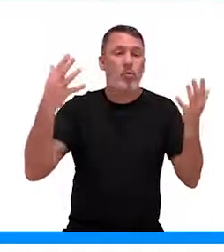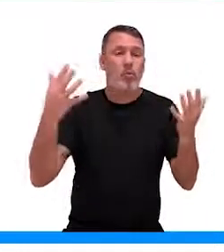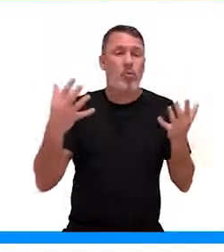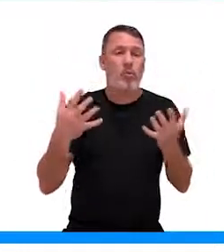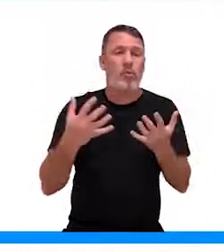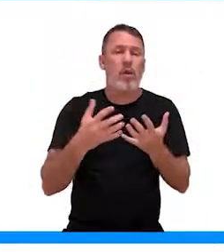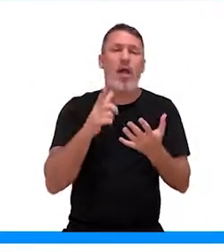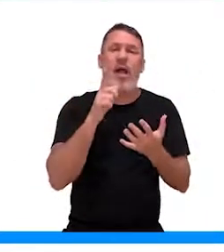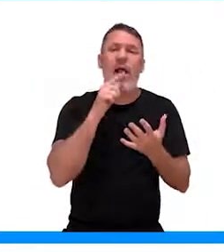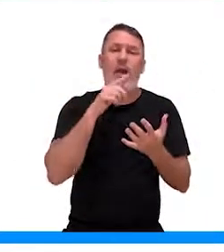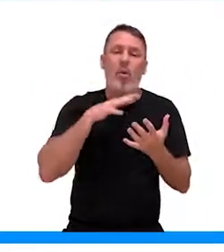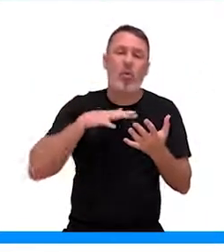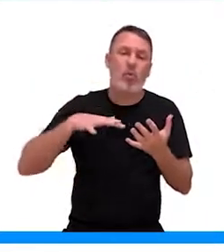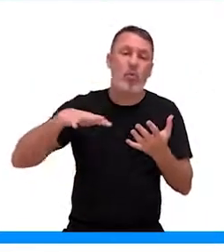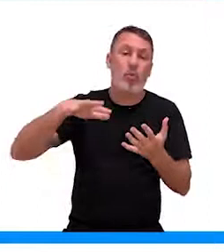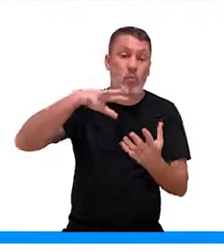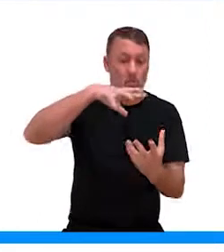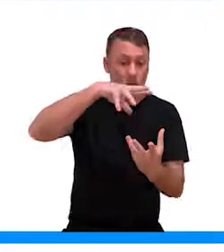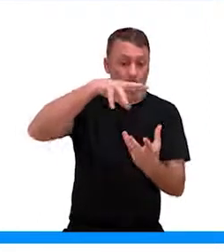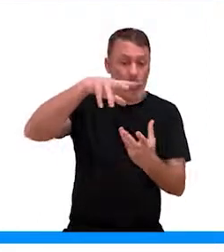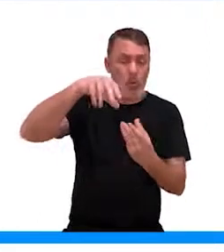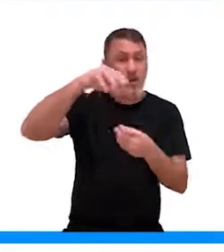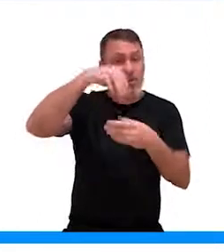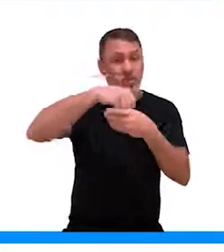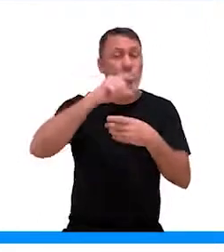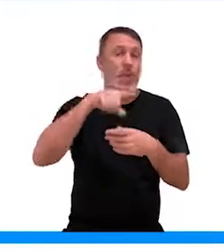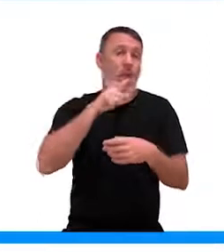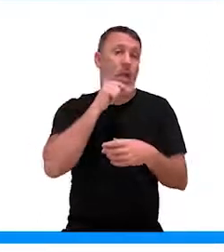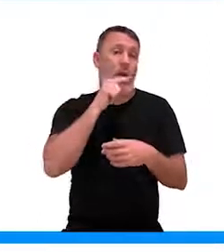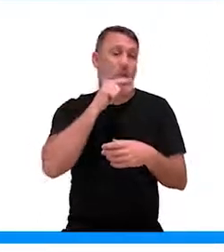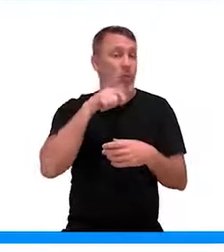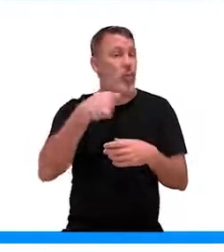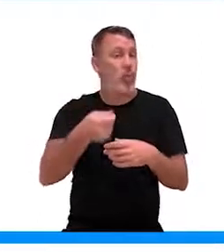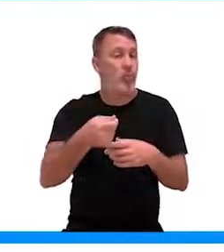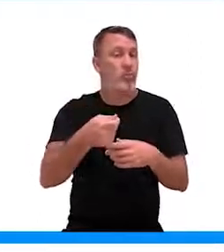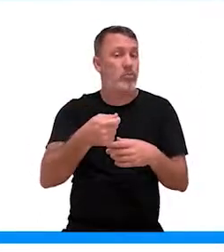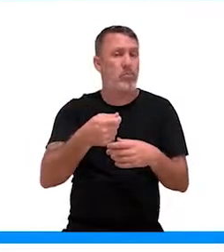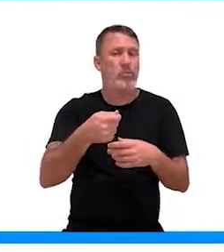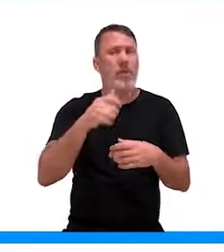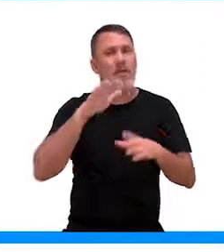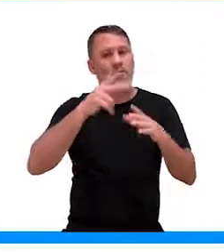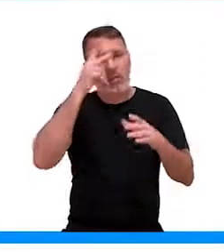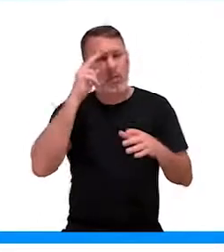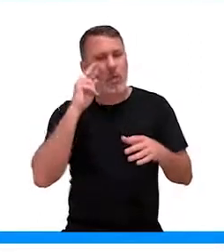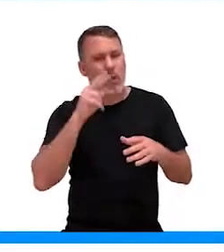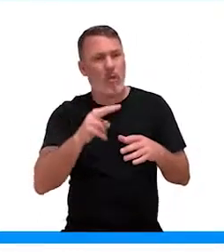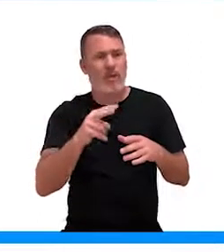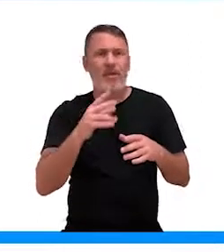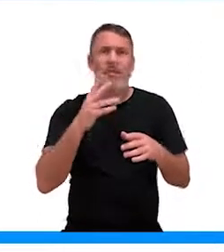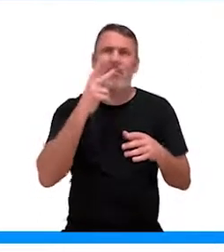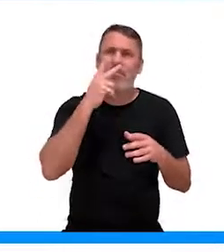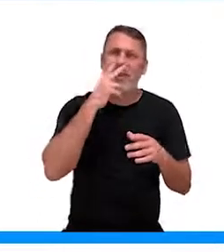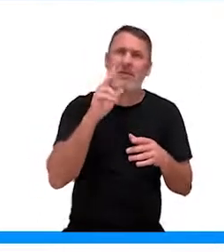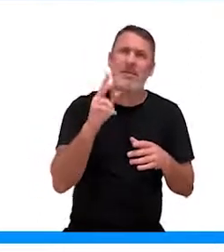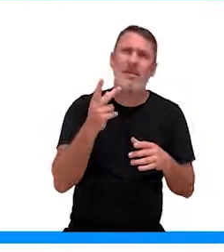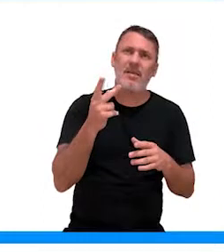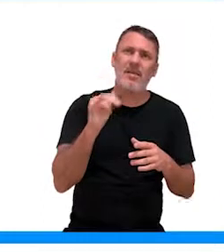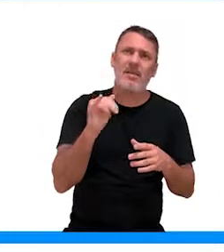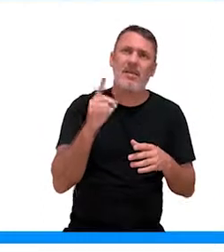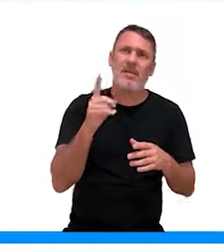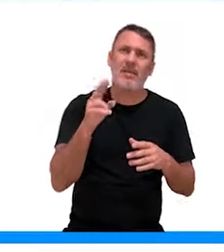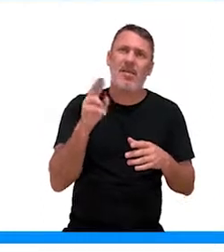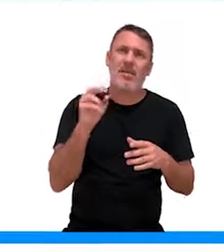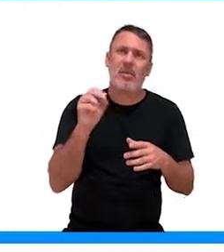líquida existente no nosso planeta. Então, muitos cometem o equívoco de pensar em hidrosfera somente